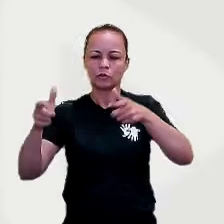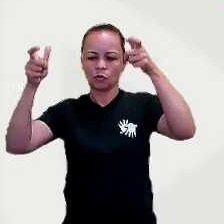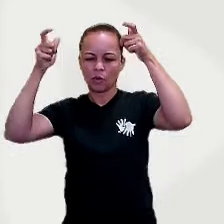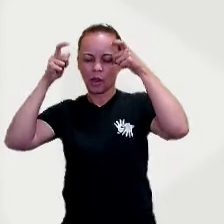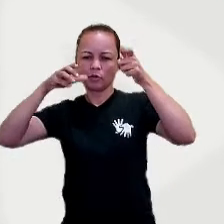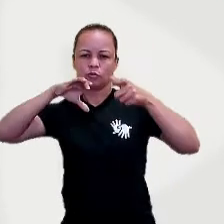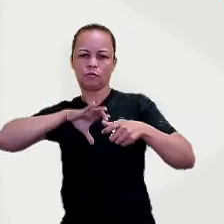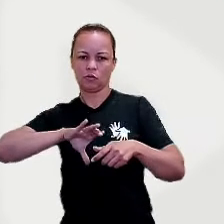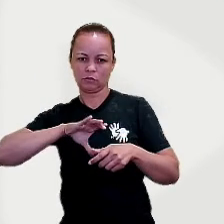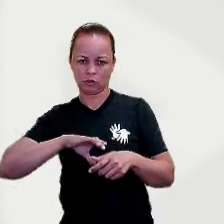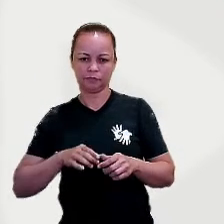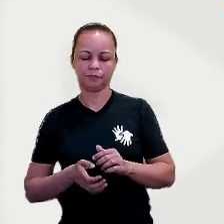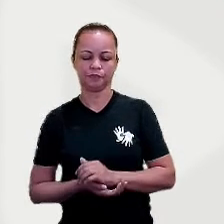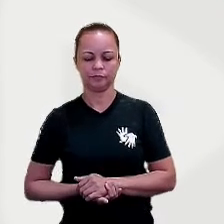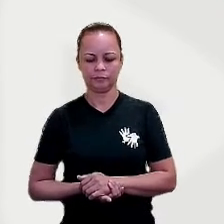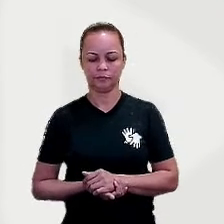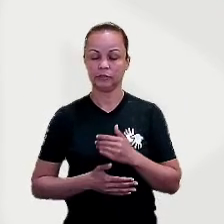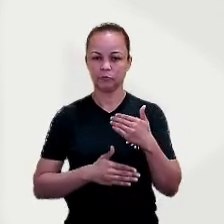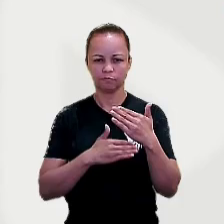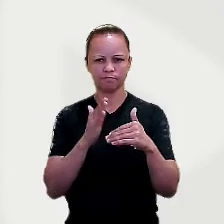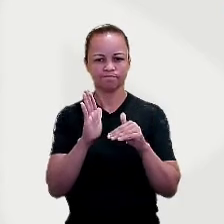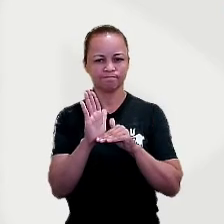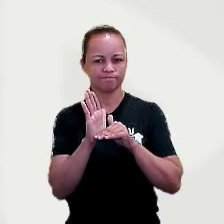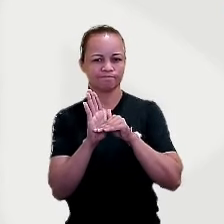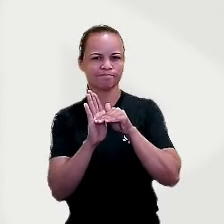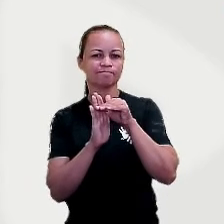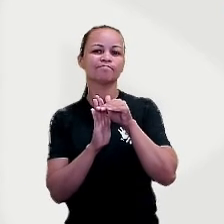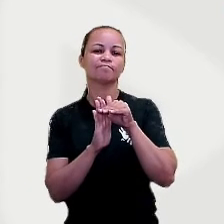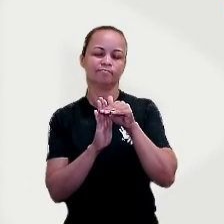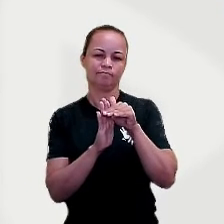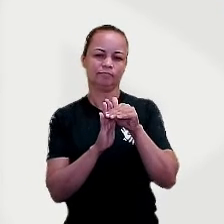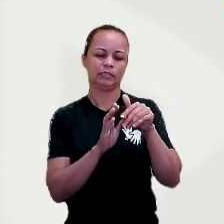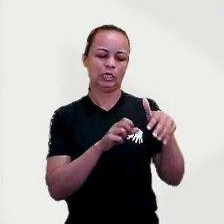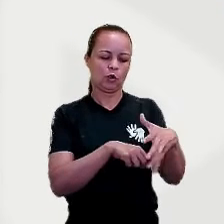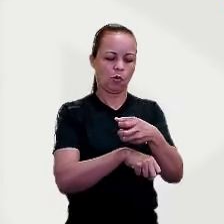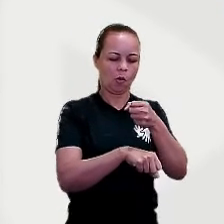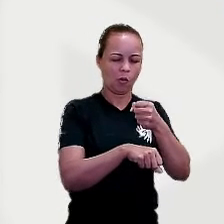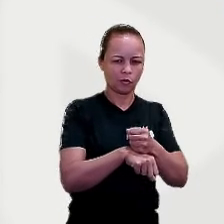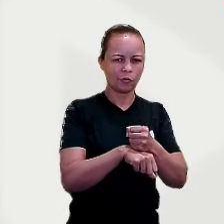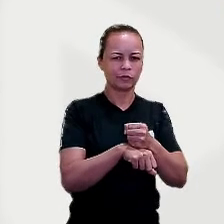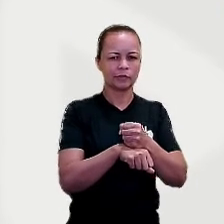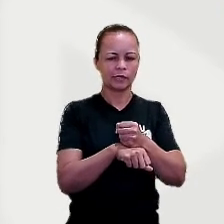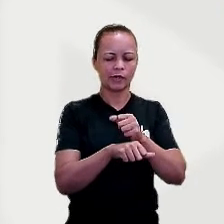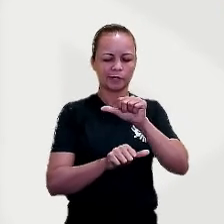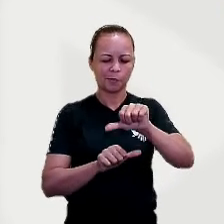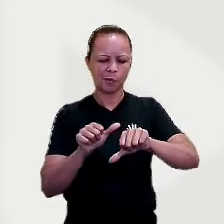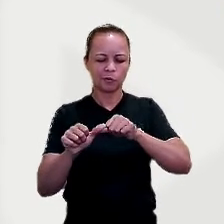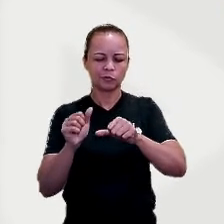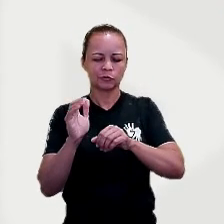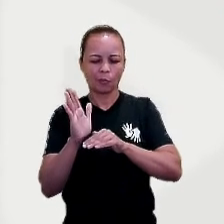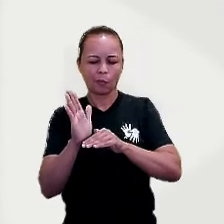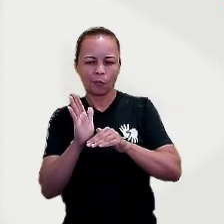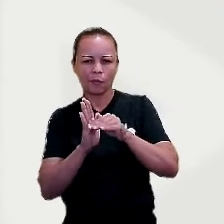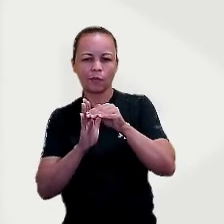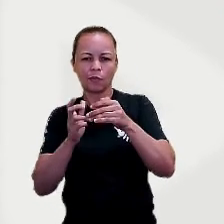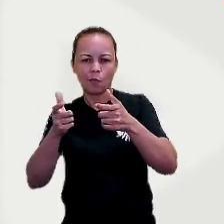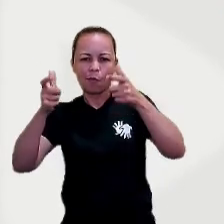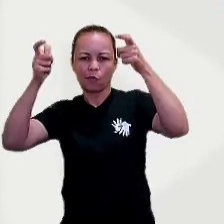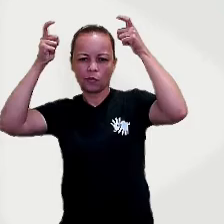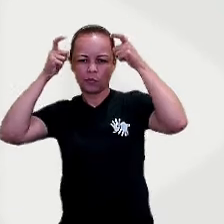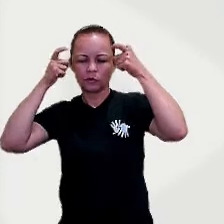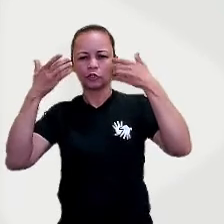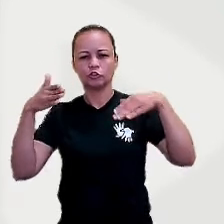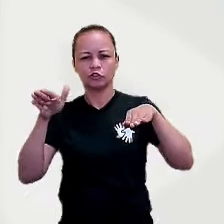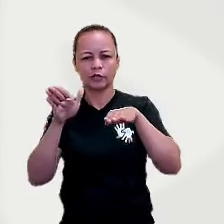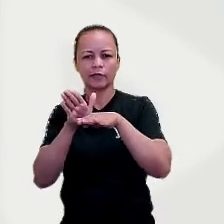de Portugal. Veja como a gente subiu, viu? Então, a gente era colônia, reino, até chegar a